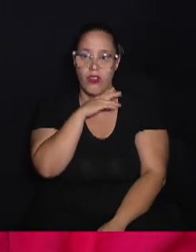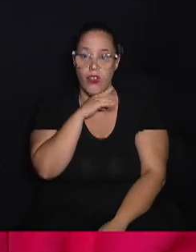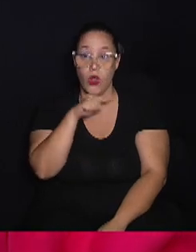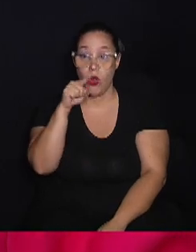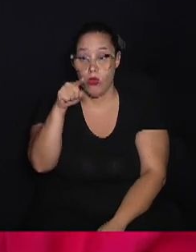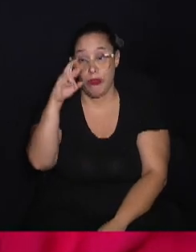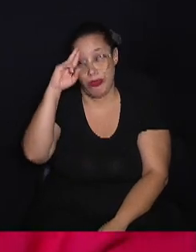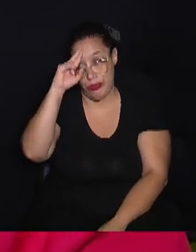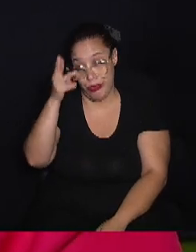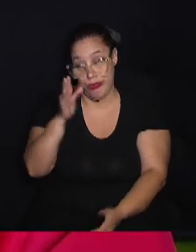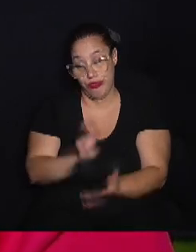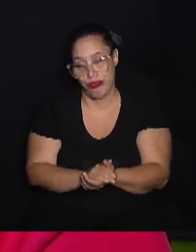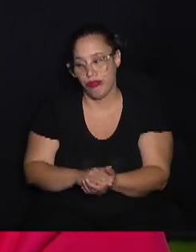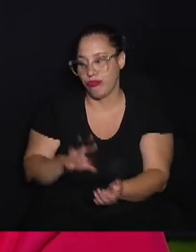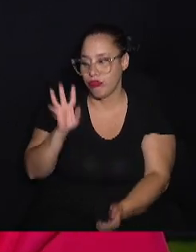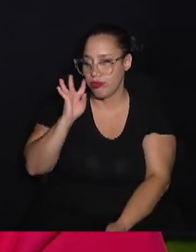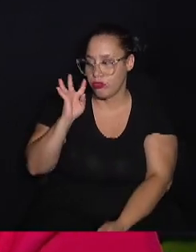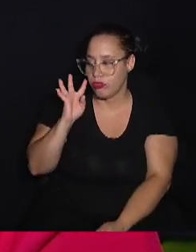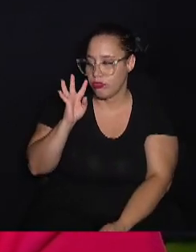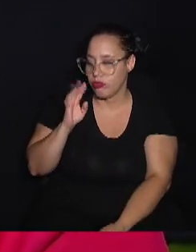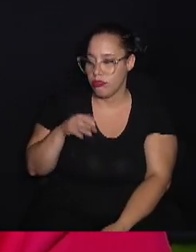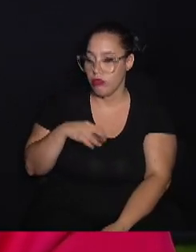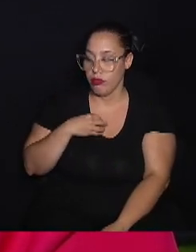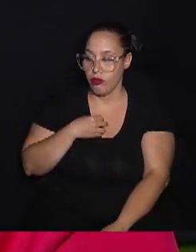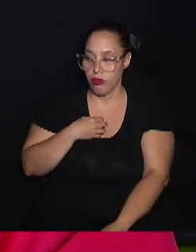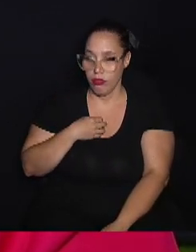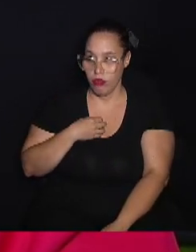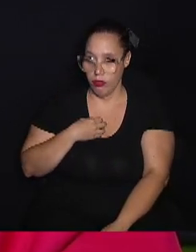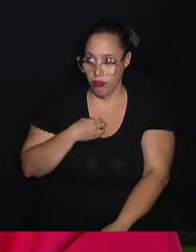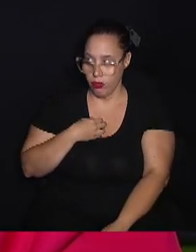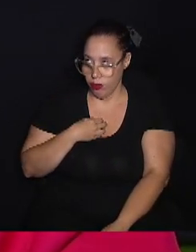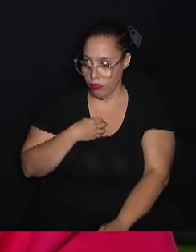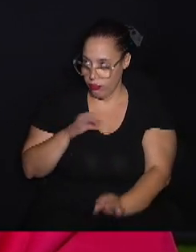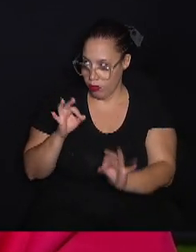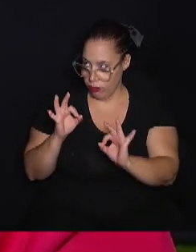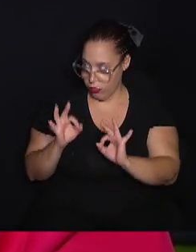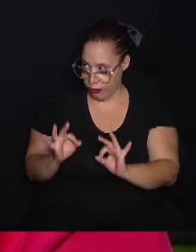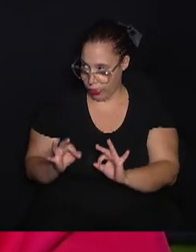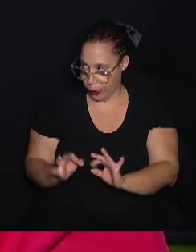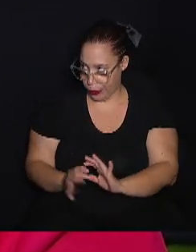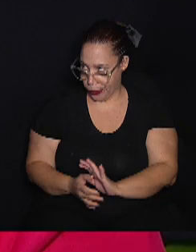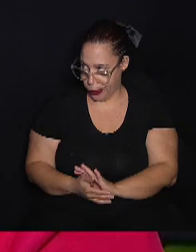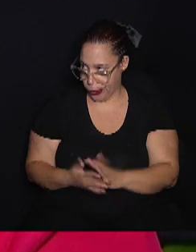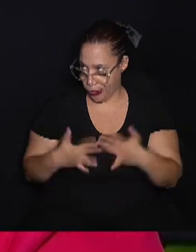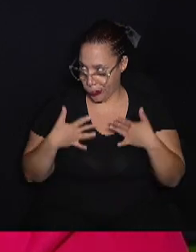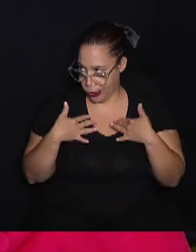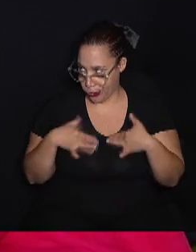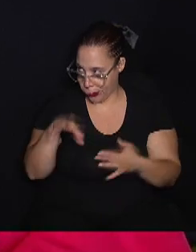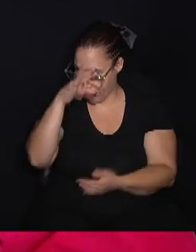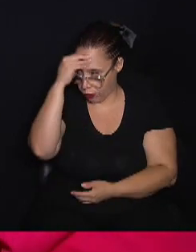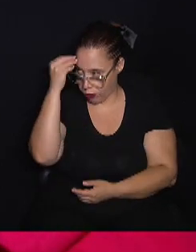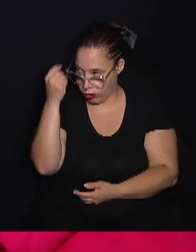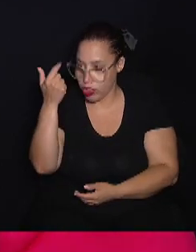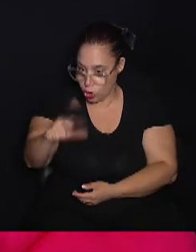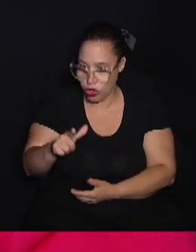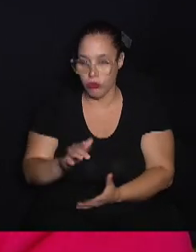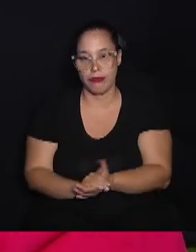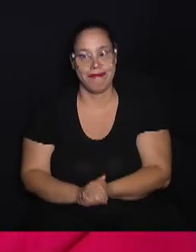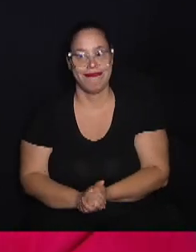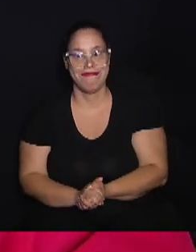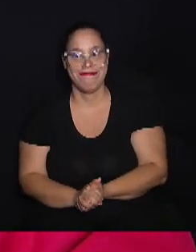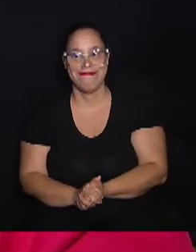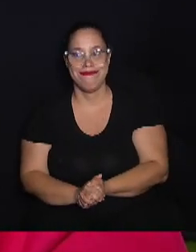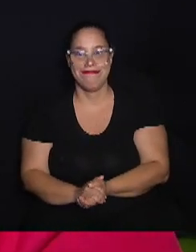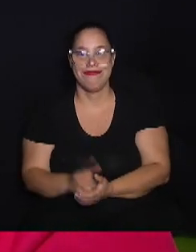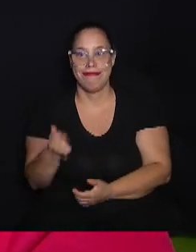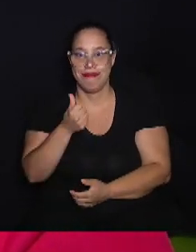tutor então O legal é dar aquele respiro aquela acalmada esperar o animal esquecer e de novo exat e aí de novo aí tenta de